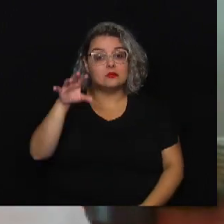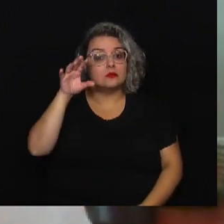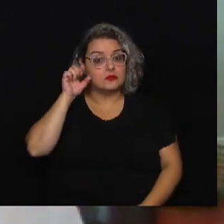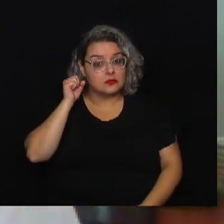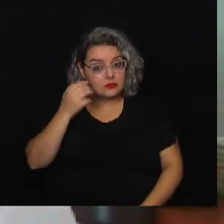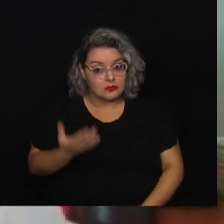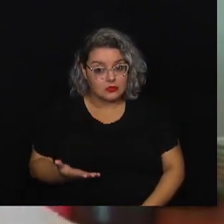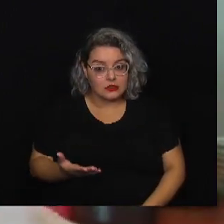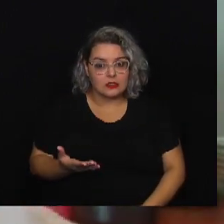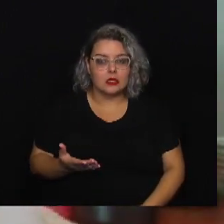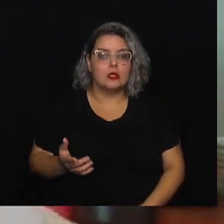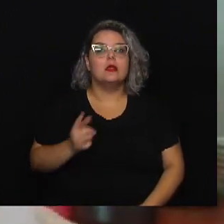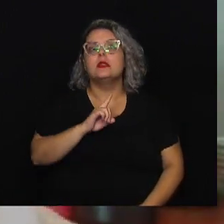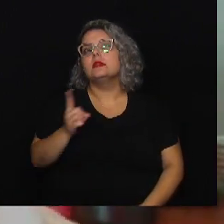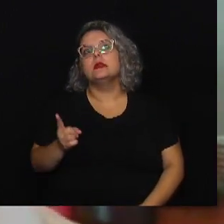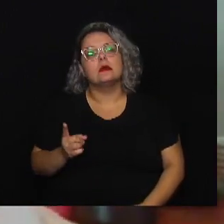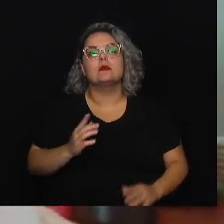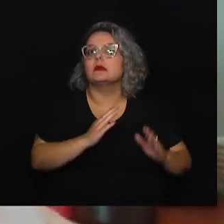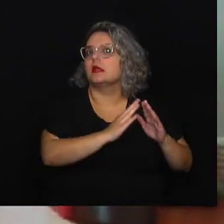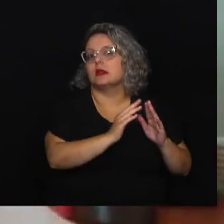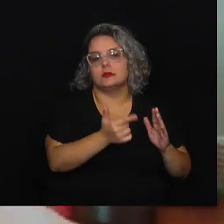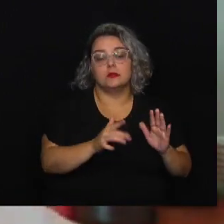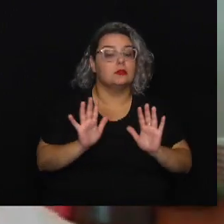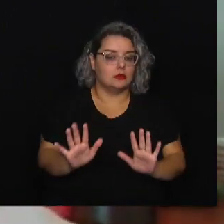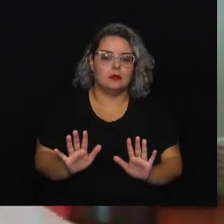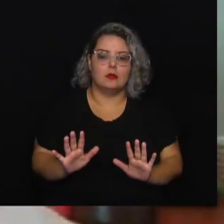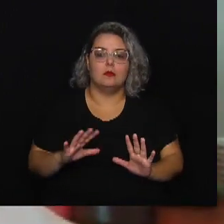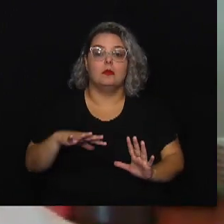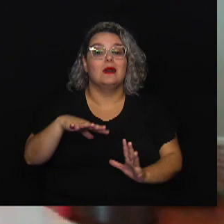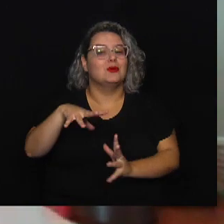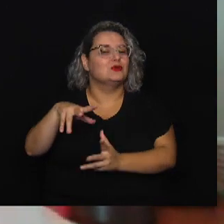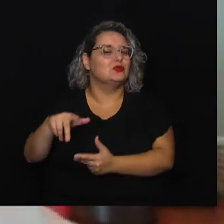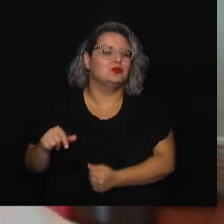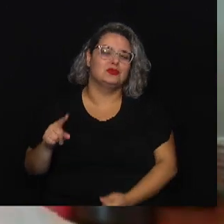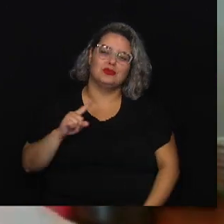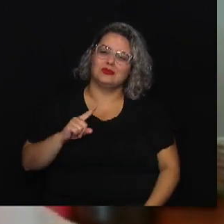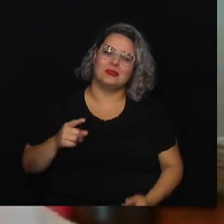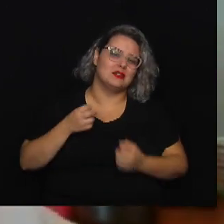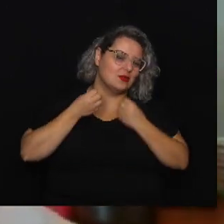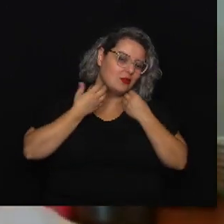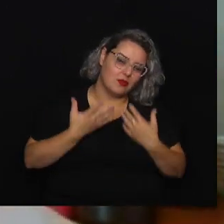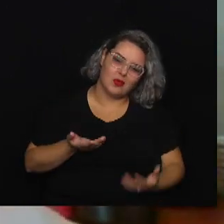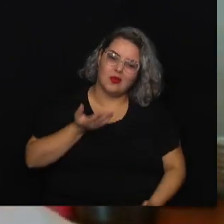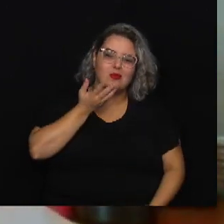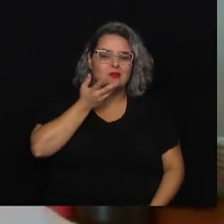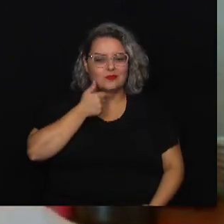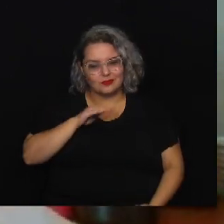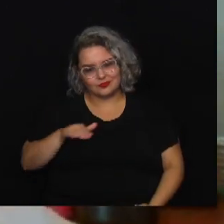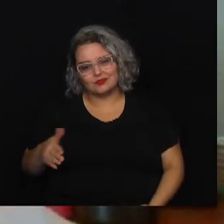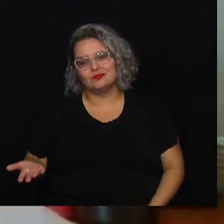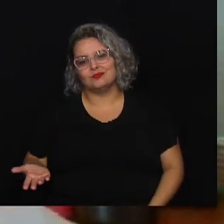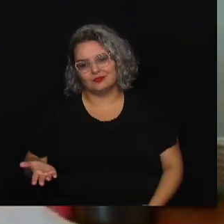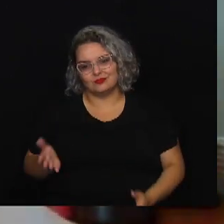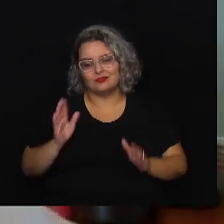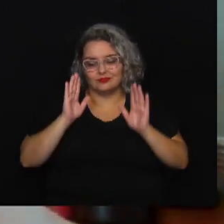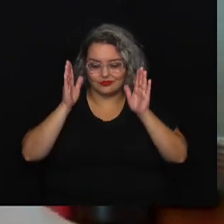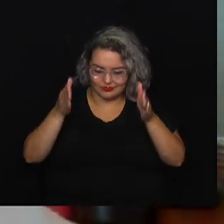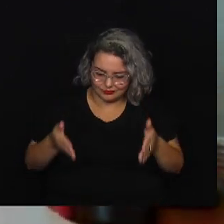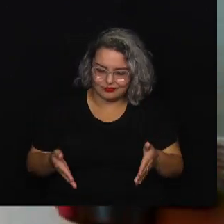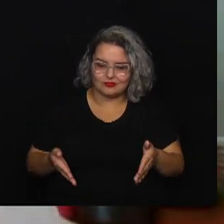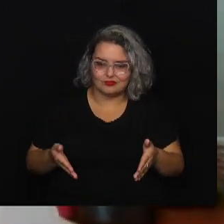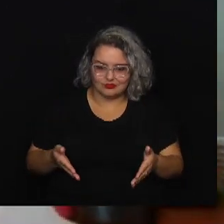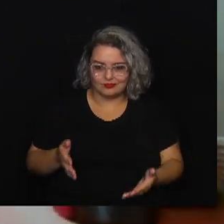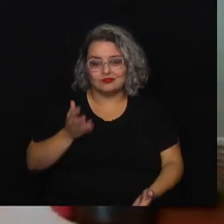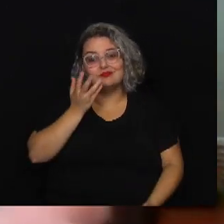Não que em casa vocês não sejam, mas o mundo não tem sido muito gentil com as crianças, né? Sobretudo as crianças